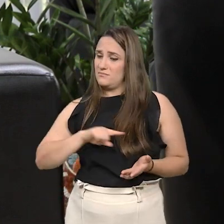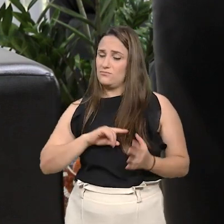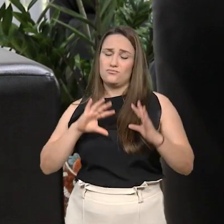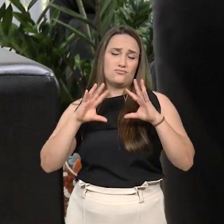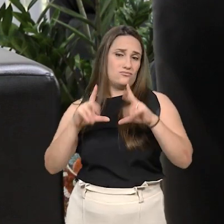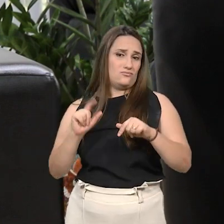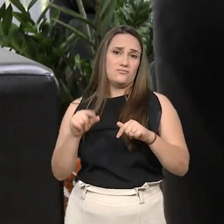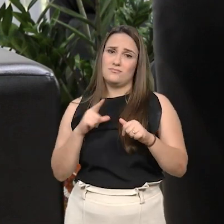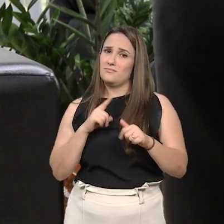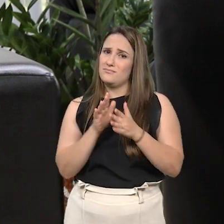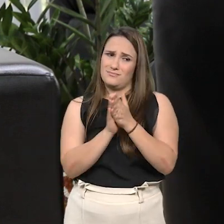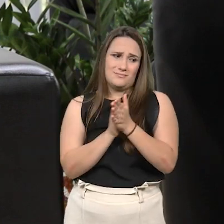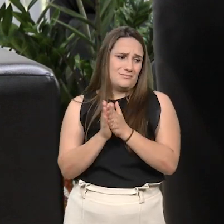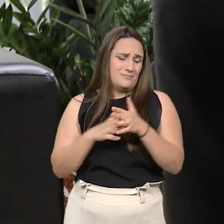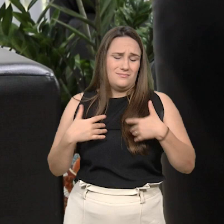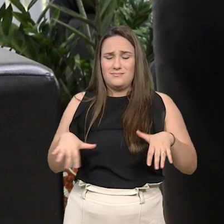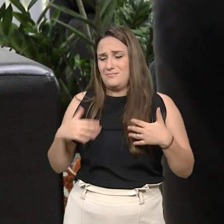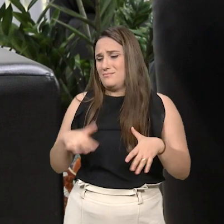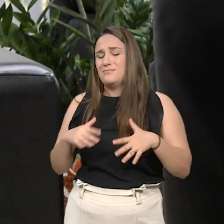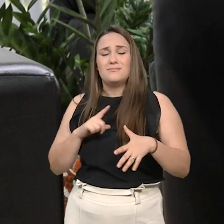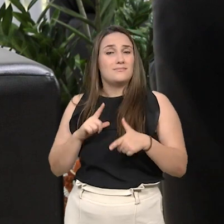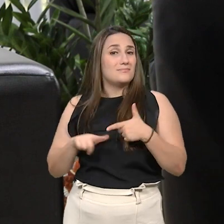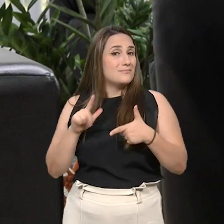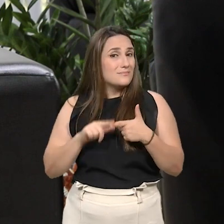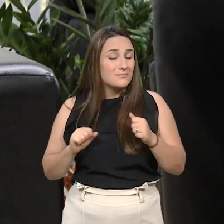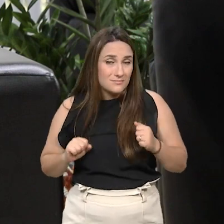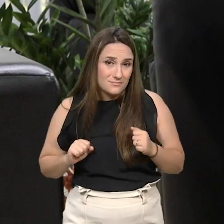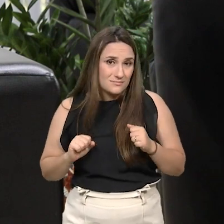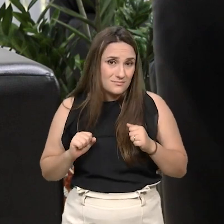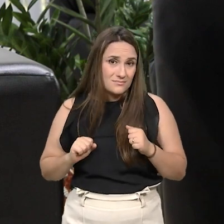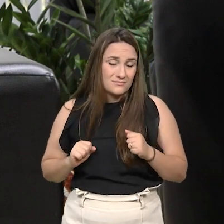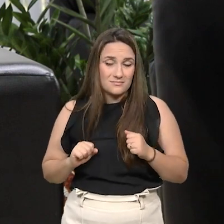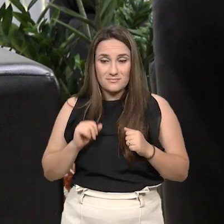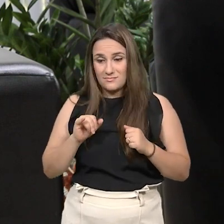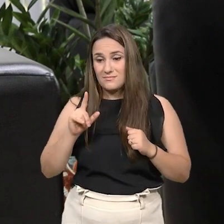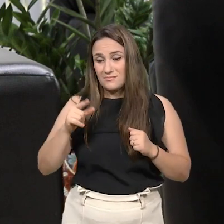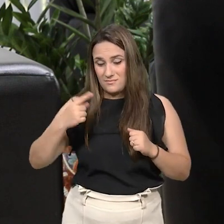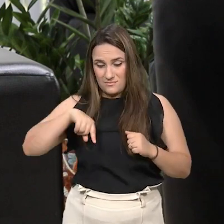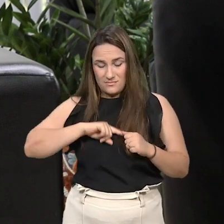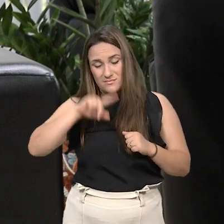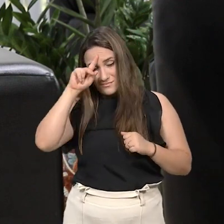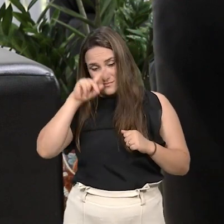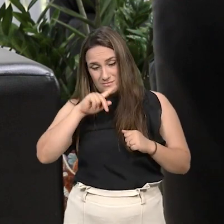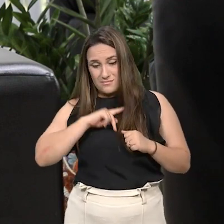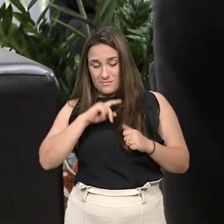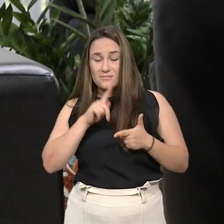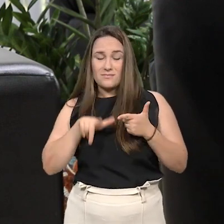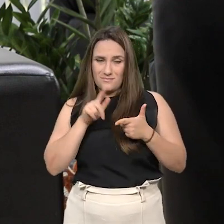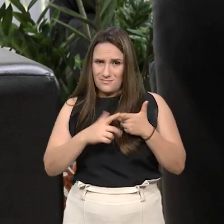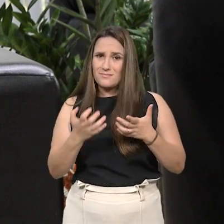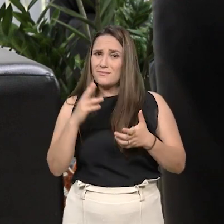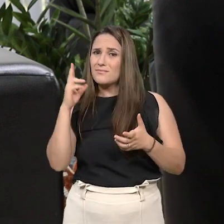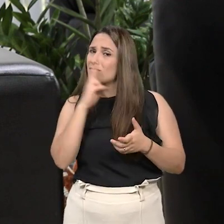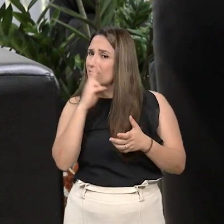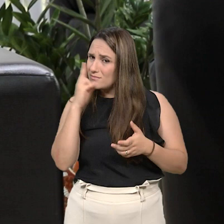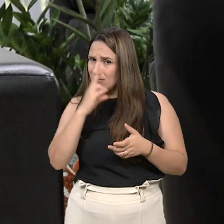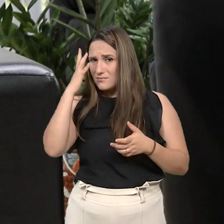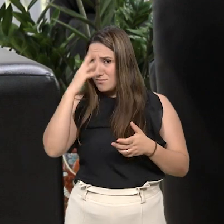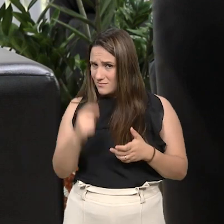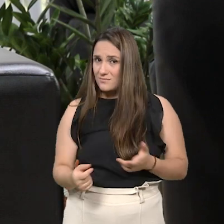por natureza, todos nós temos problemas. E quando são nossos problemas, é claro que nós queremos que eles venham a ser realizados